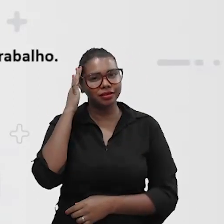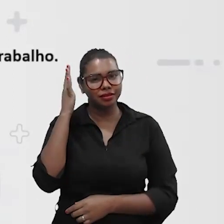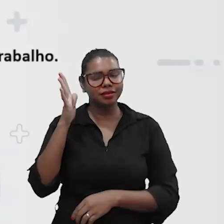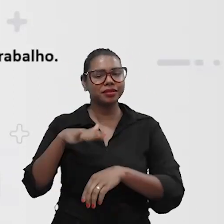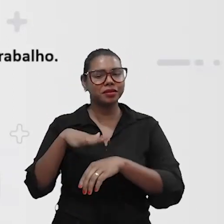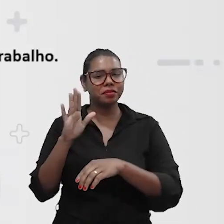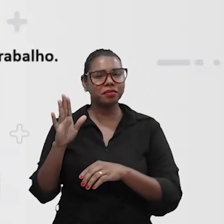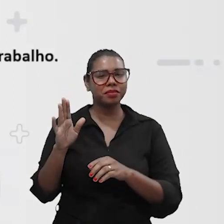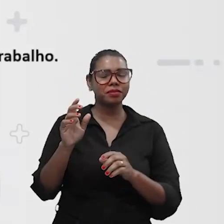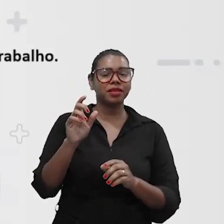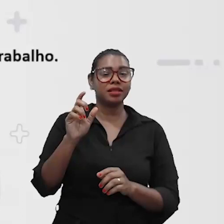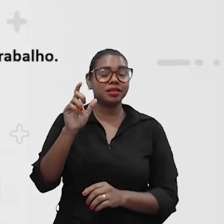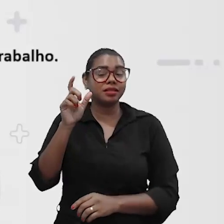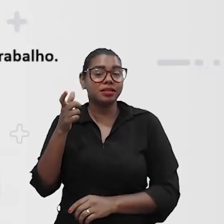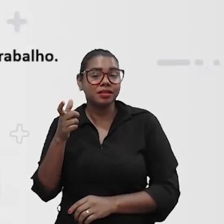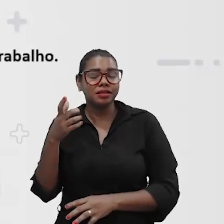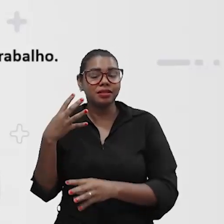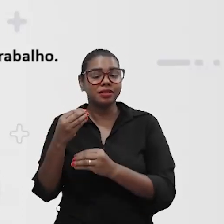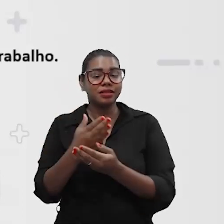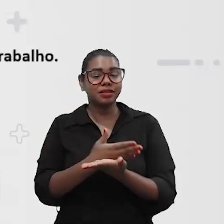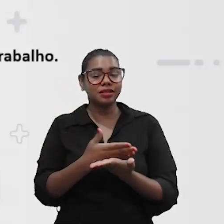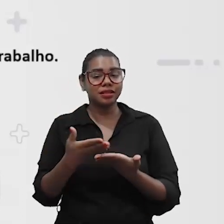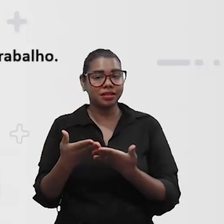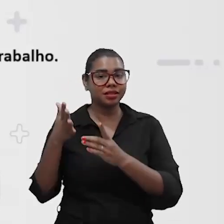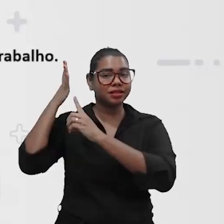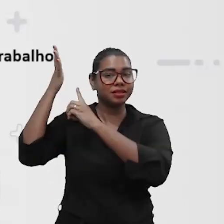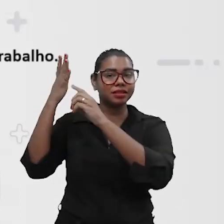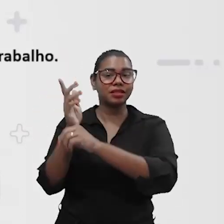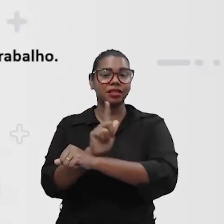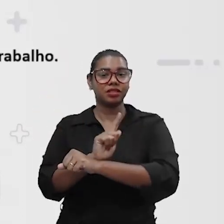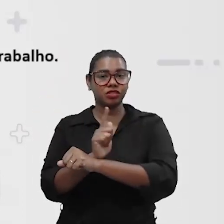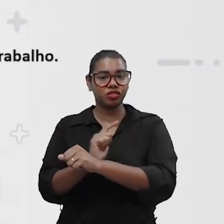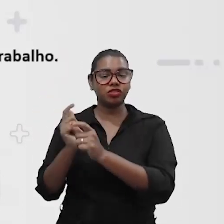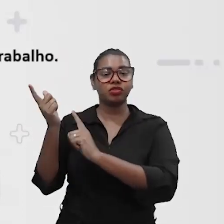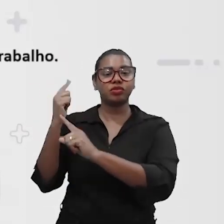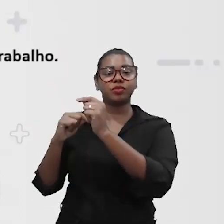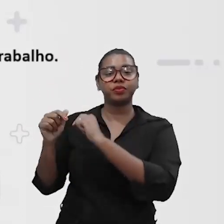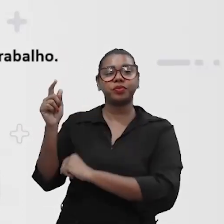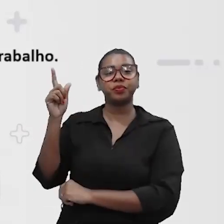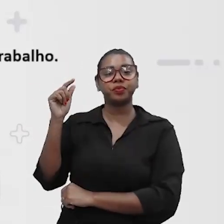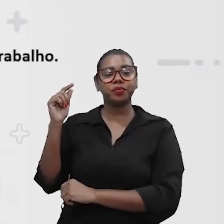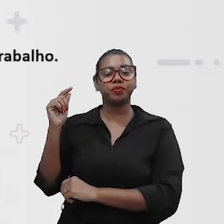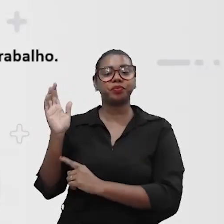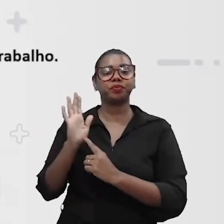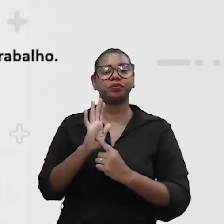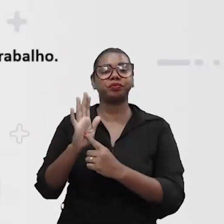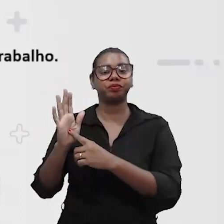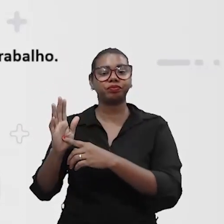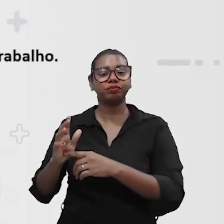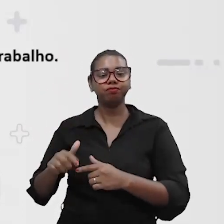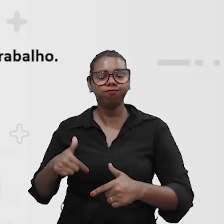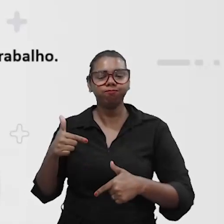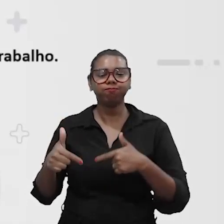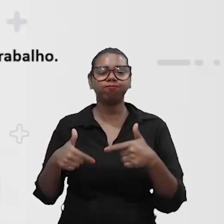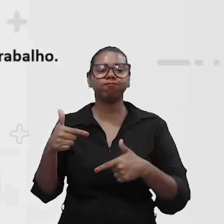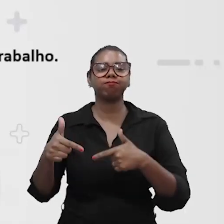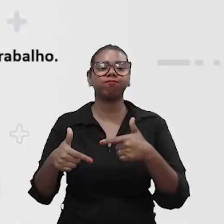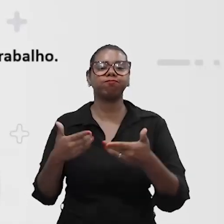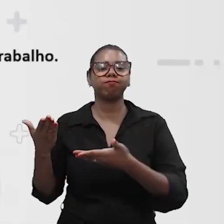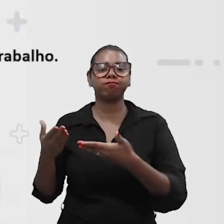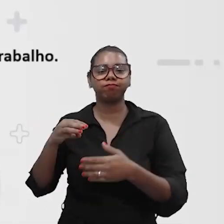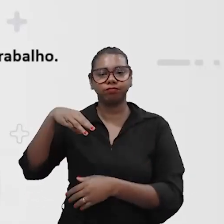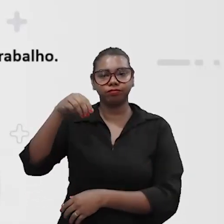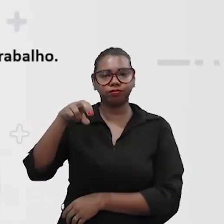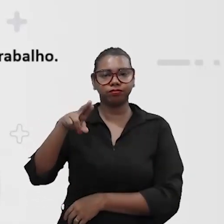dessa perspectiva, a gente vai iniciar com a palestra de Gestão Financeira e a sua relevância para o mercado de trabalho, com o convidado